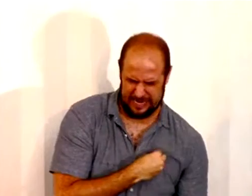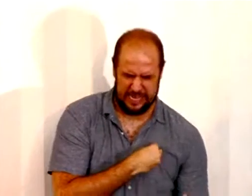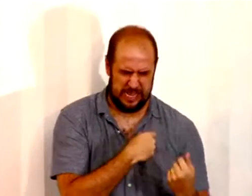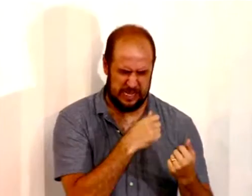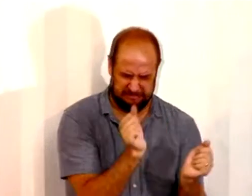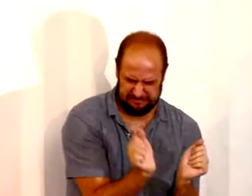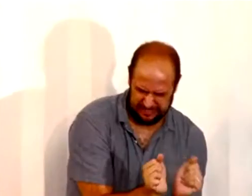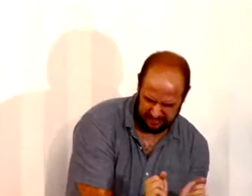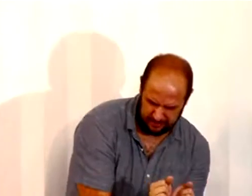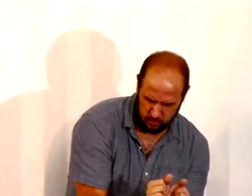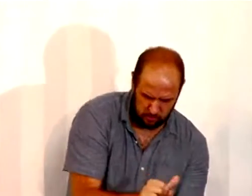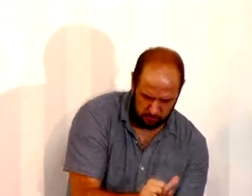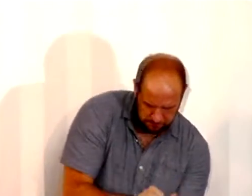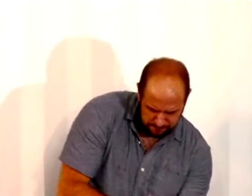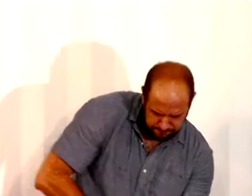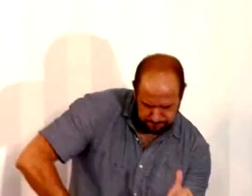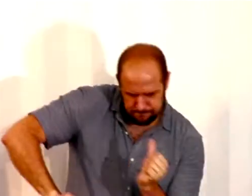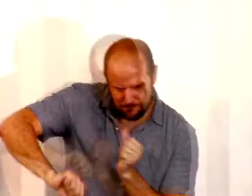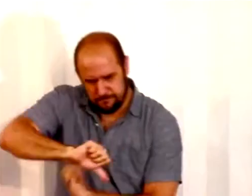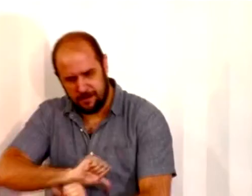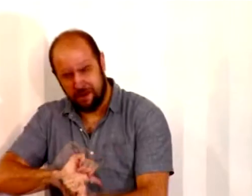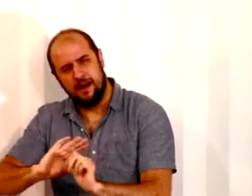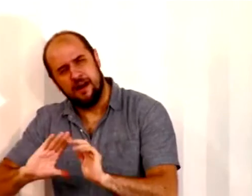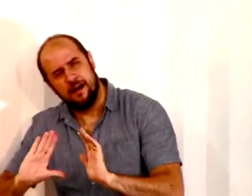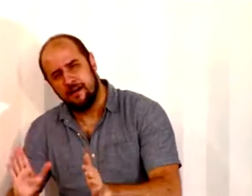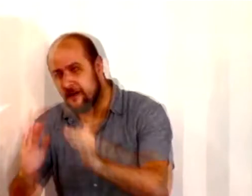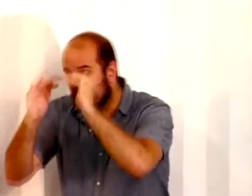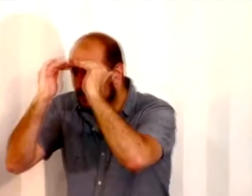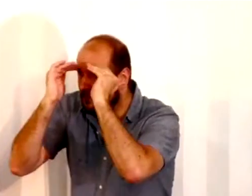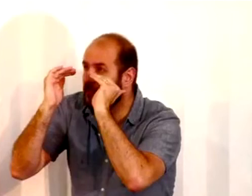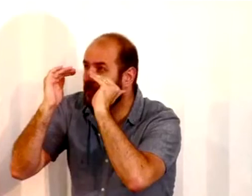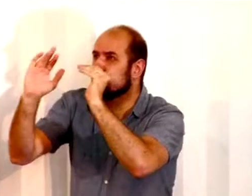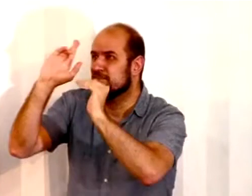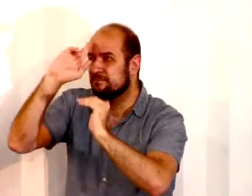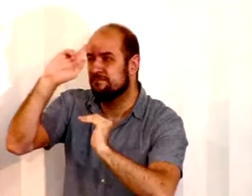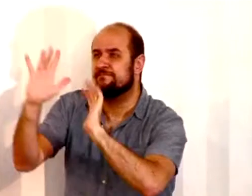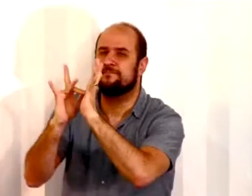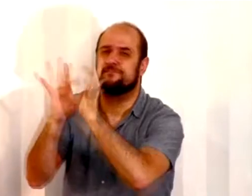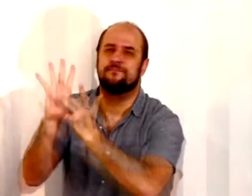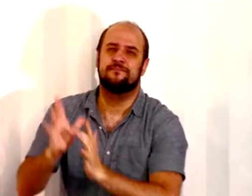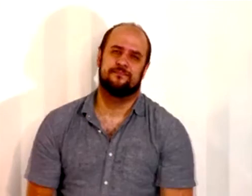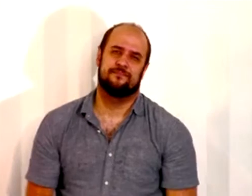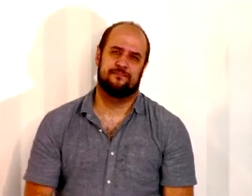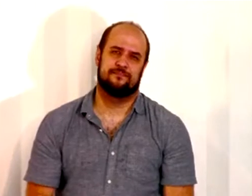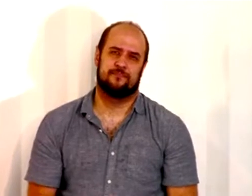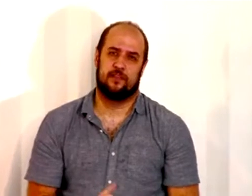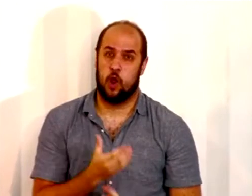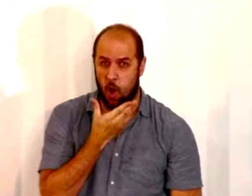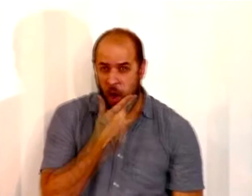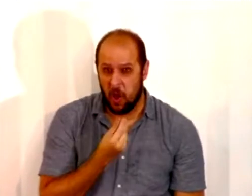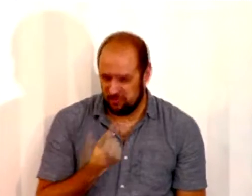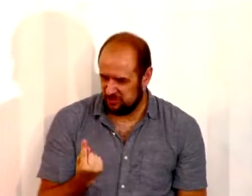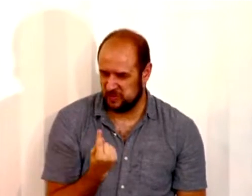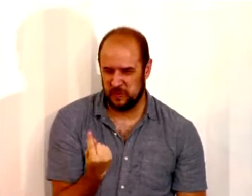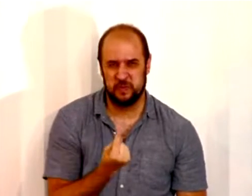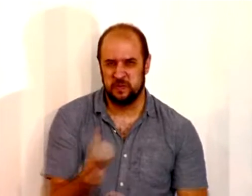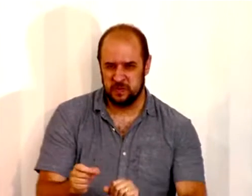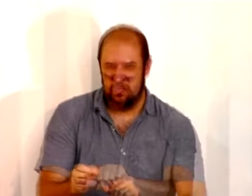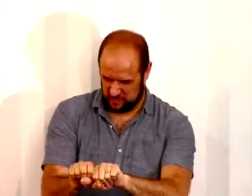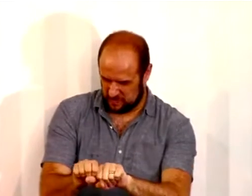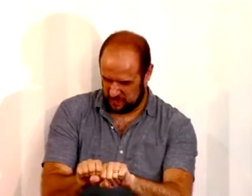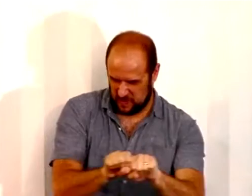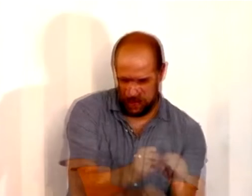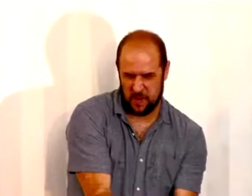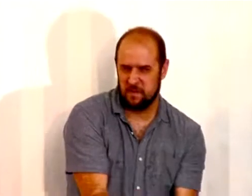da escravidão, e você precisa agora se submeter ao senhorio de Cristo. O homem sozinho não consegue quebrar esse